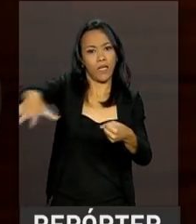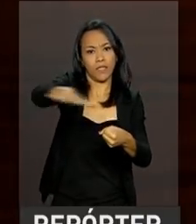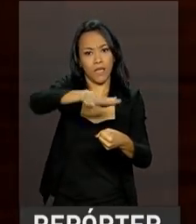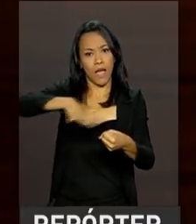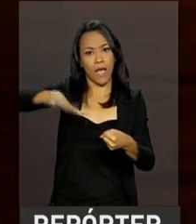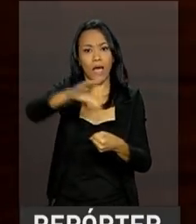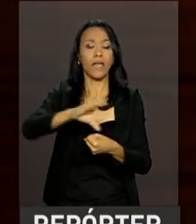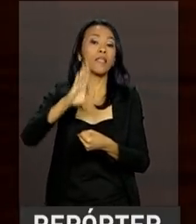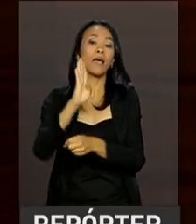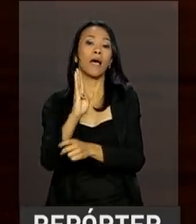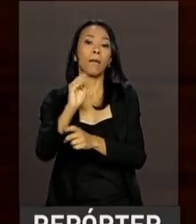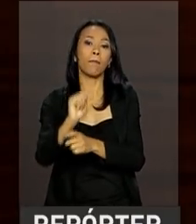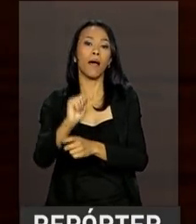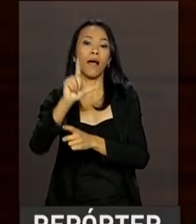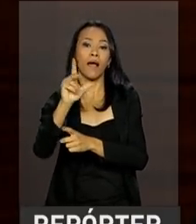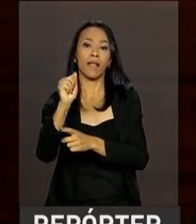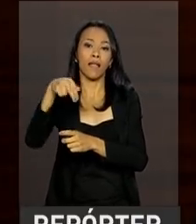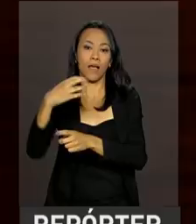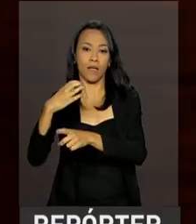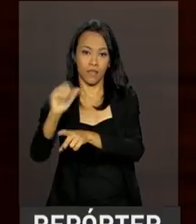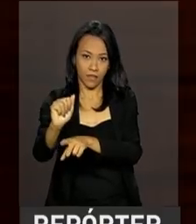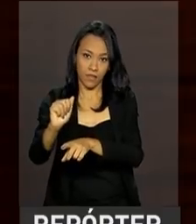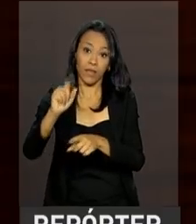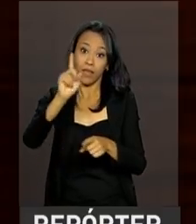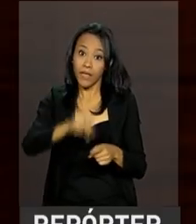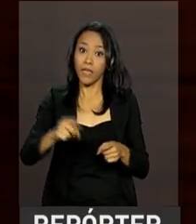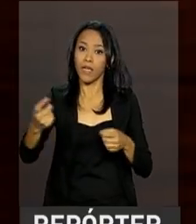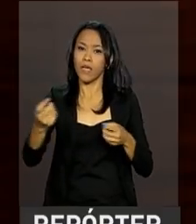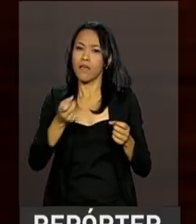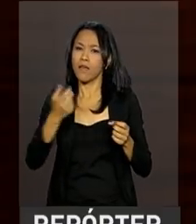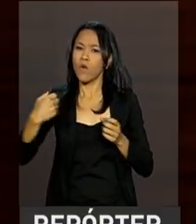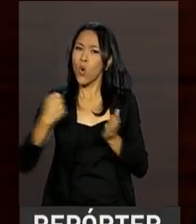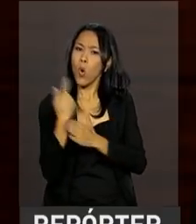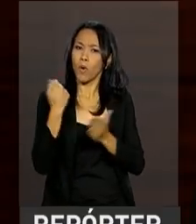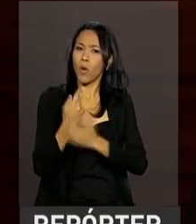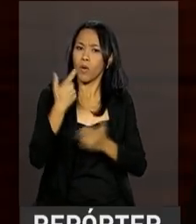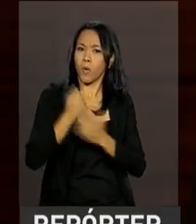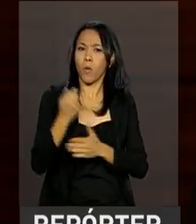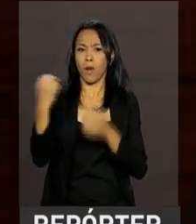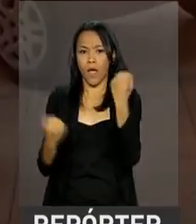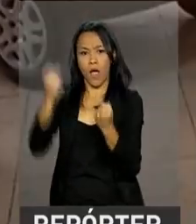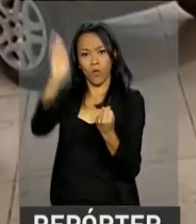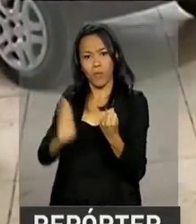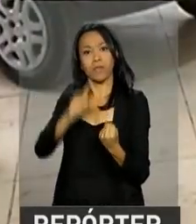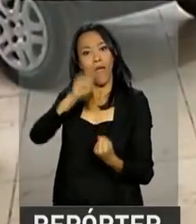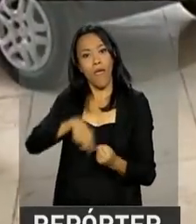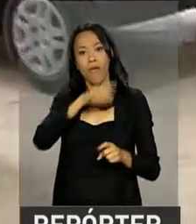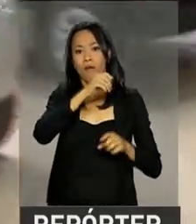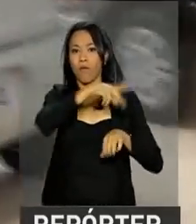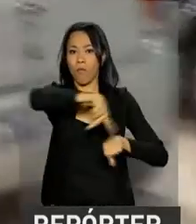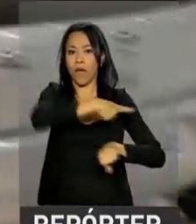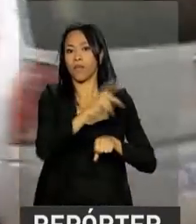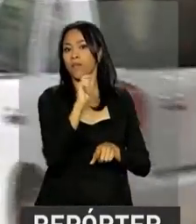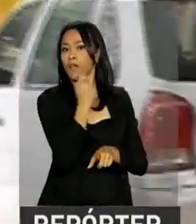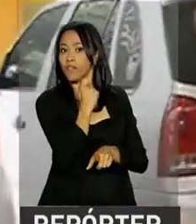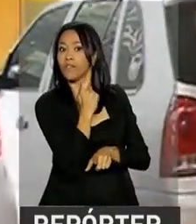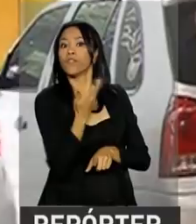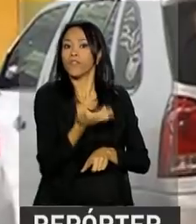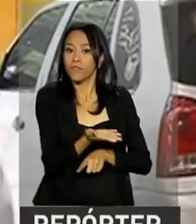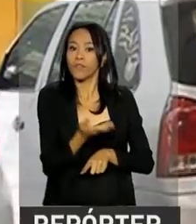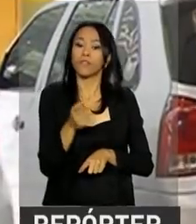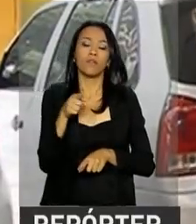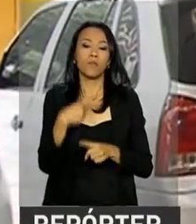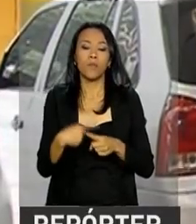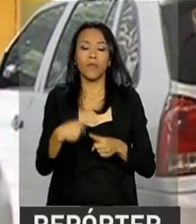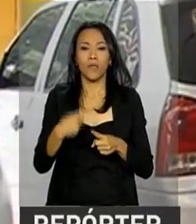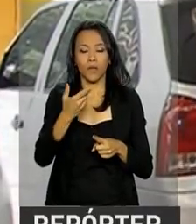destaque especial um dos nossos grandes parceiros que a argentina com mais de 20 por cento das nossas vendas de automóveis o empenho do governo em promover uma política